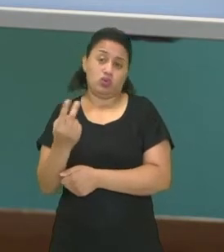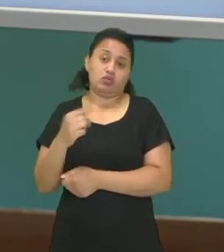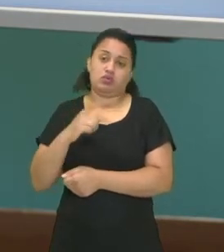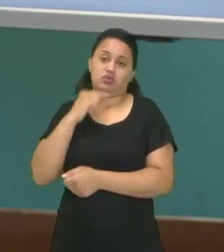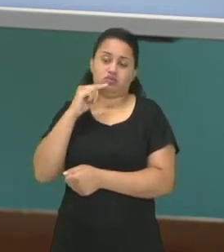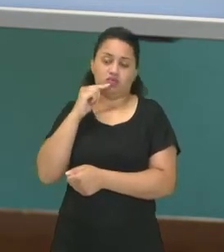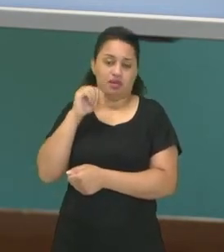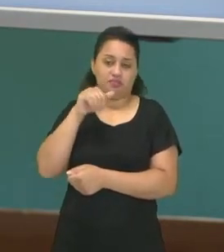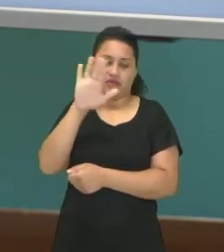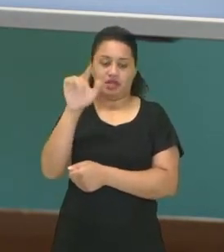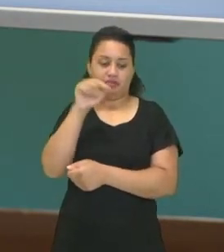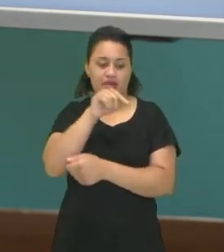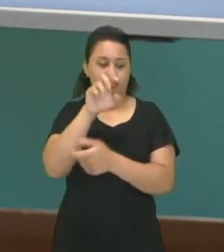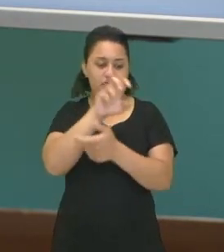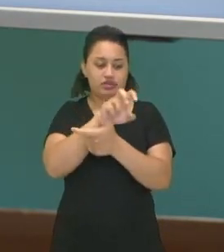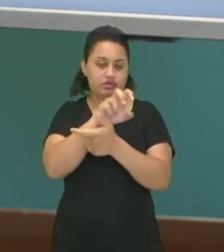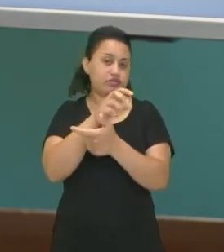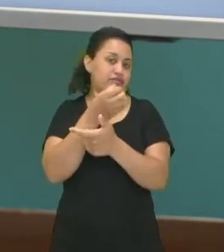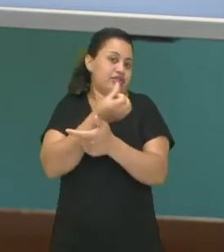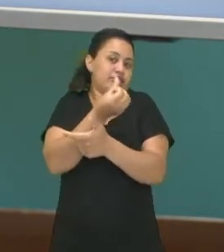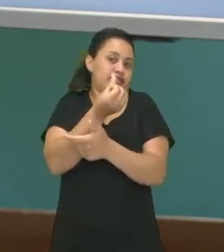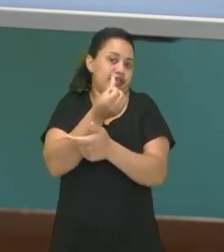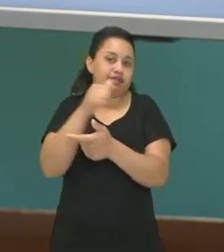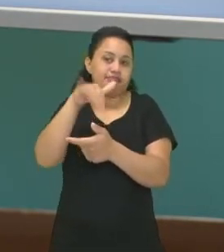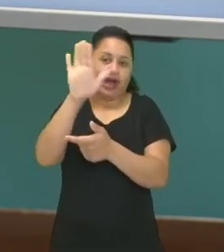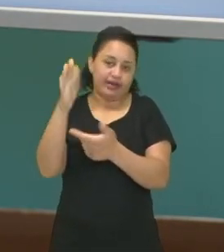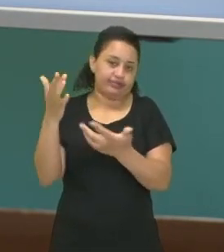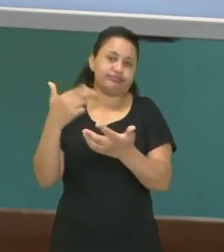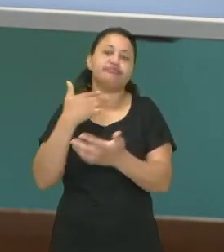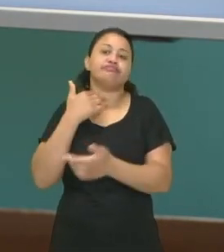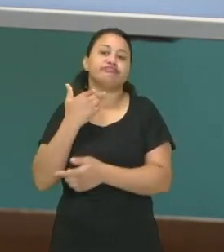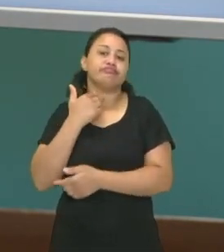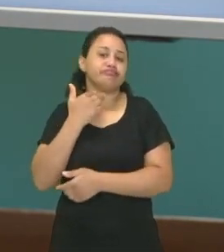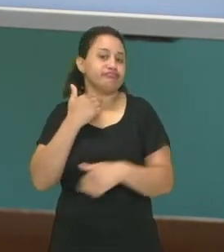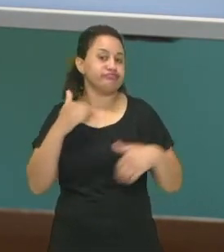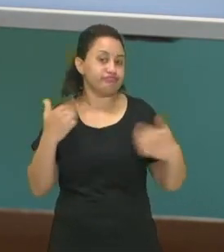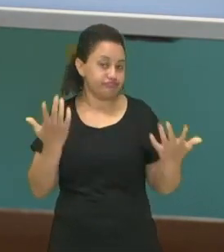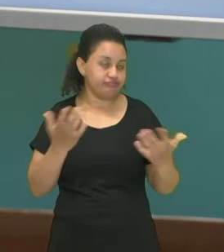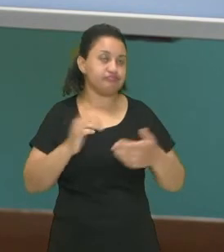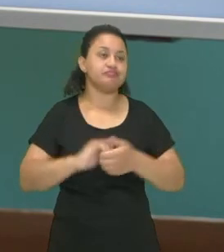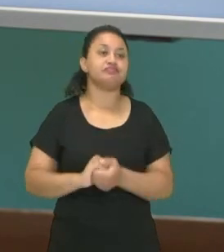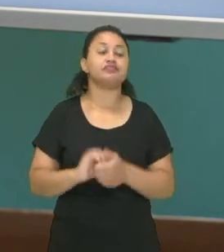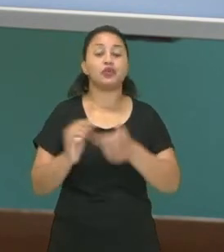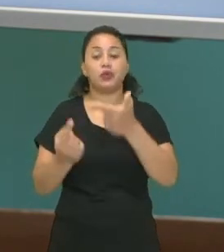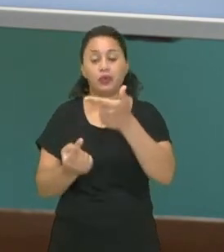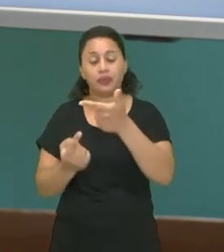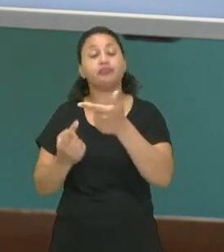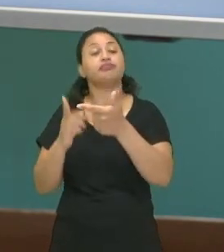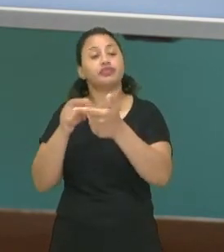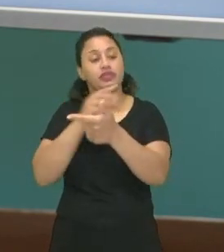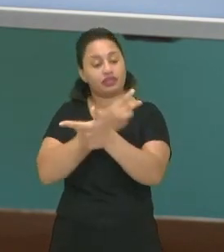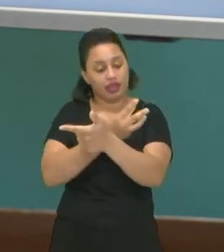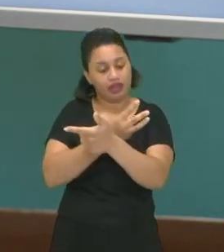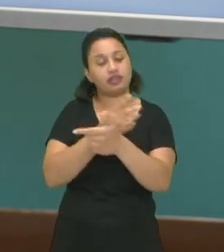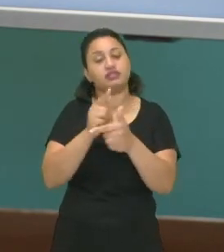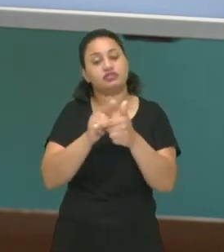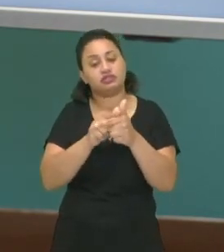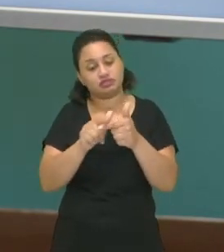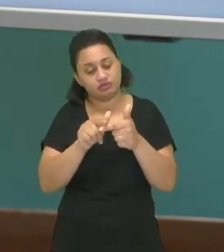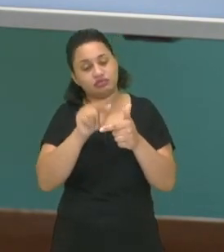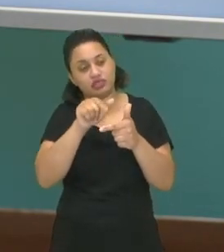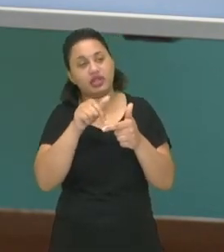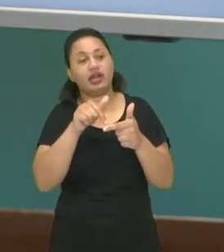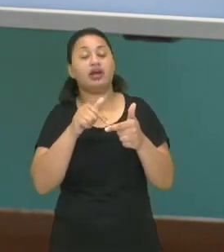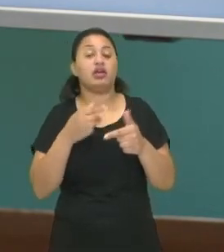multiplicar, né? Porque se eu fizer 2 vezes 3, vai dar 6. Passou. Então, vamos lá. Por 1, 1 vezes 3 é 3. E 5